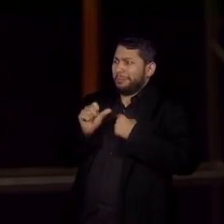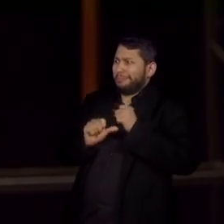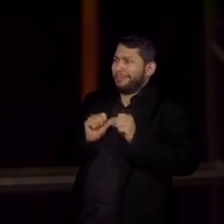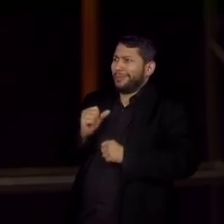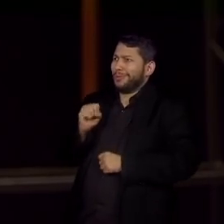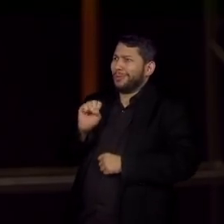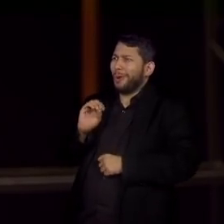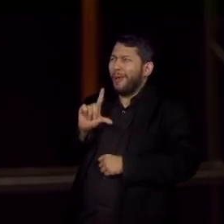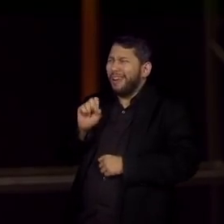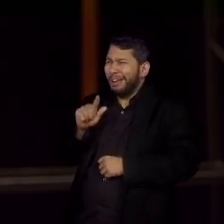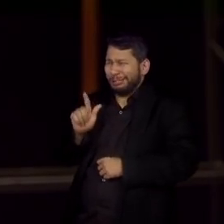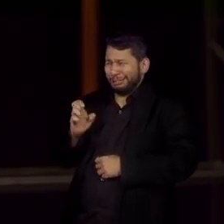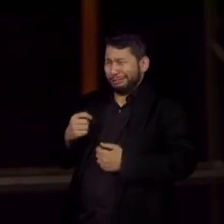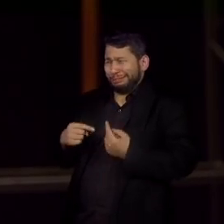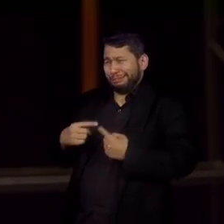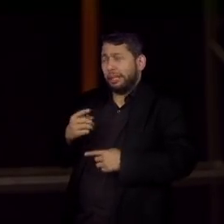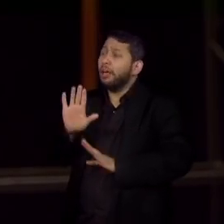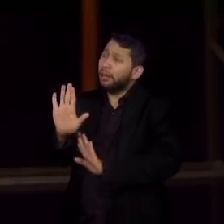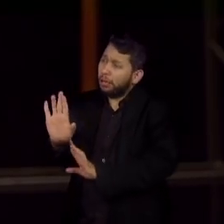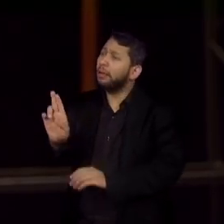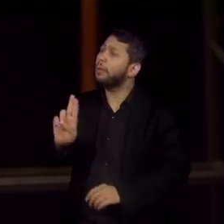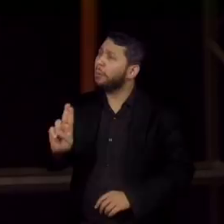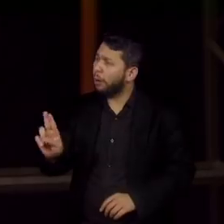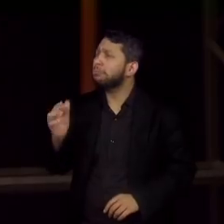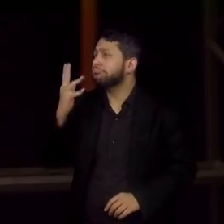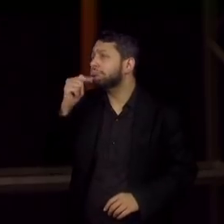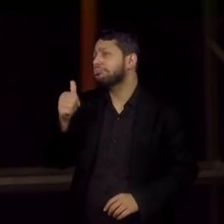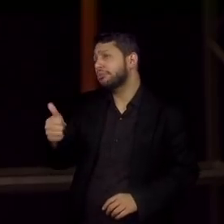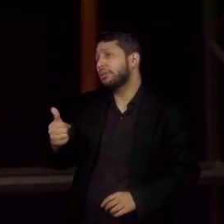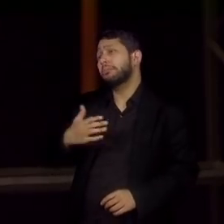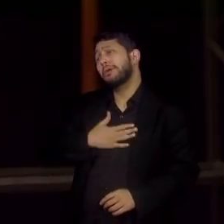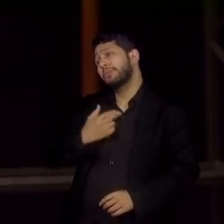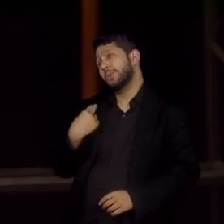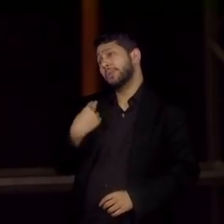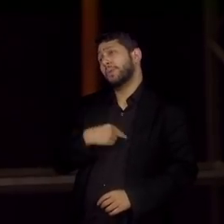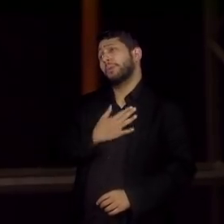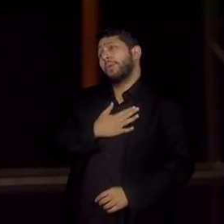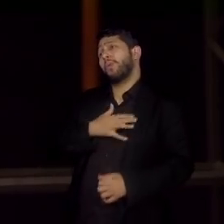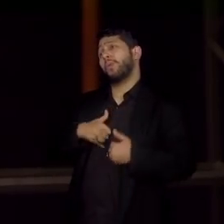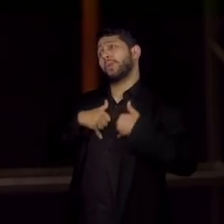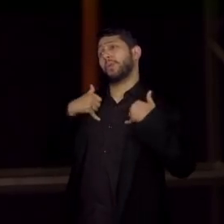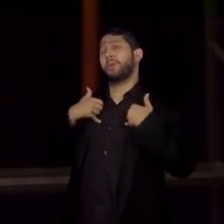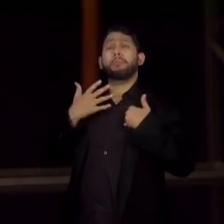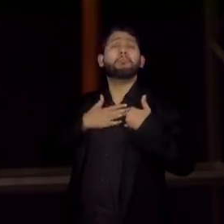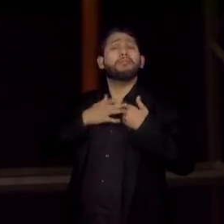Eu falei, não tenho nada contra o nome, é um nome bonito e tudo, mas eu tinha um maior orgulho do Vanderlei,